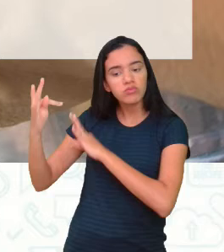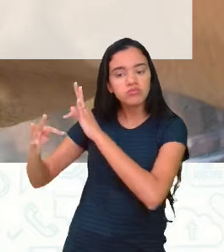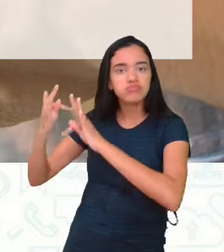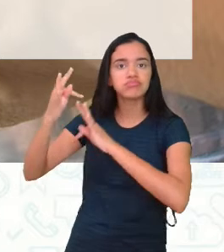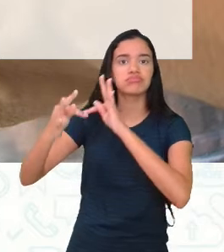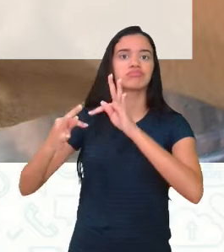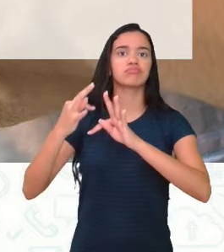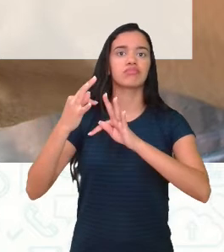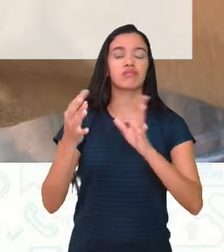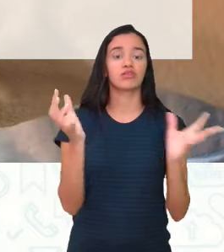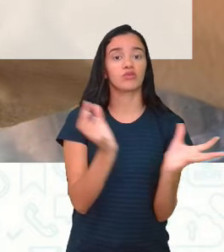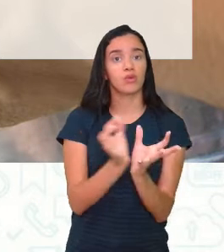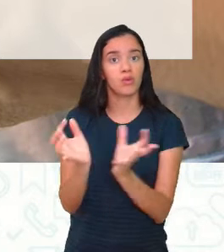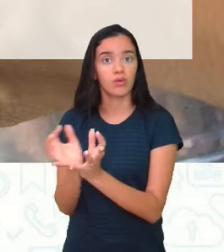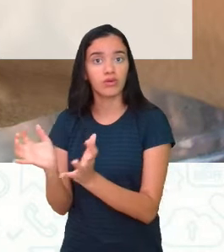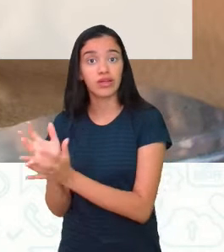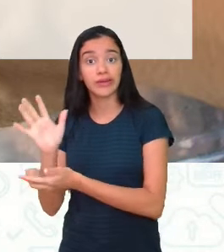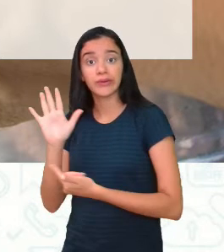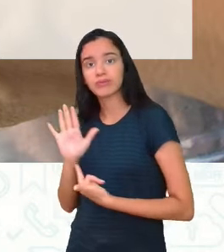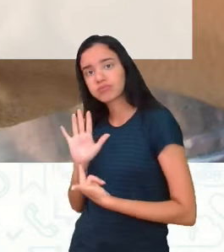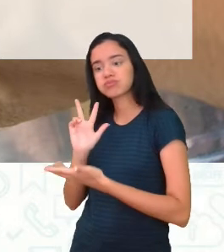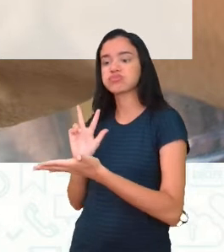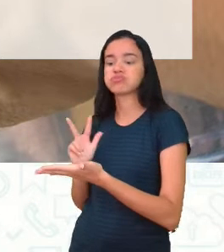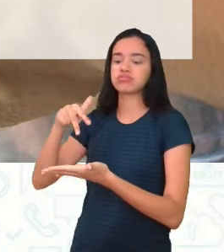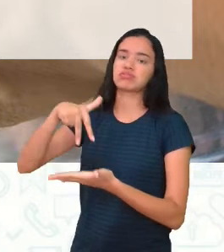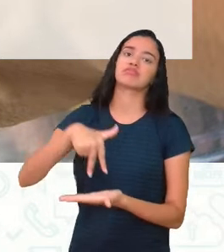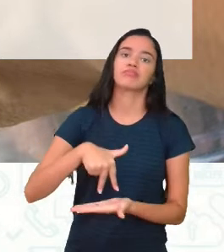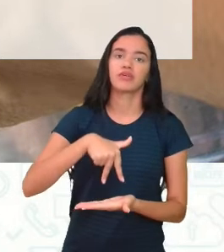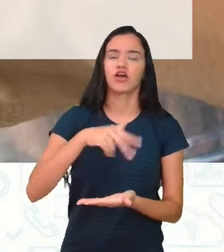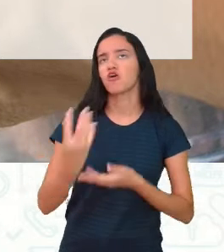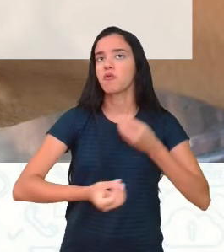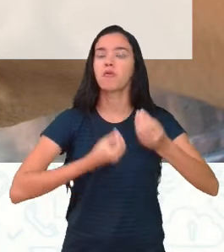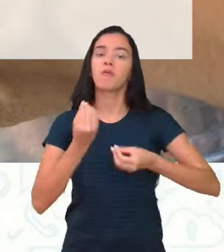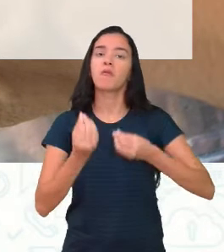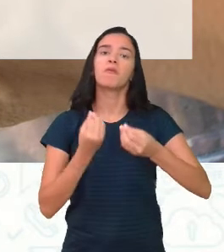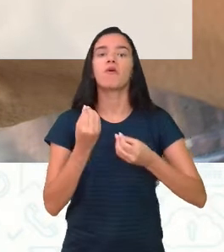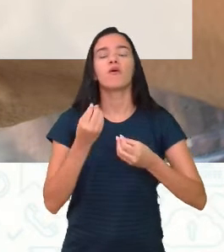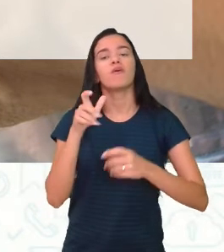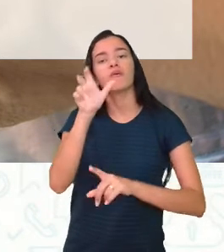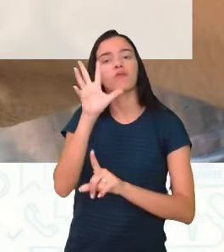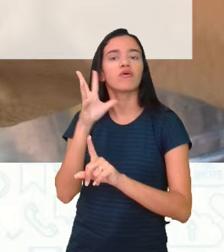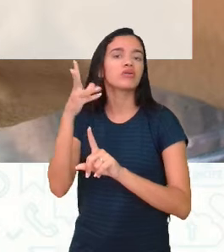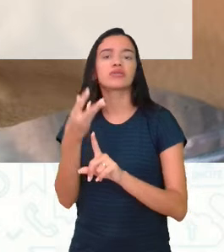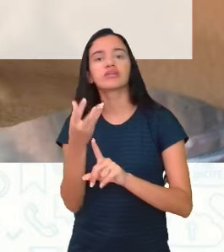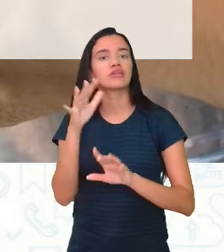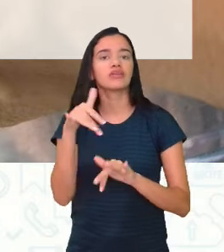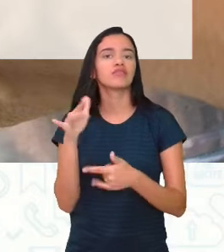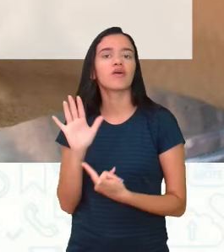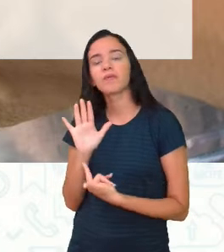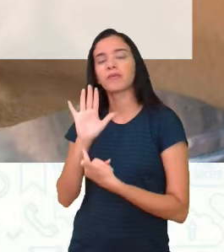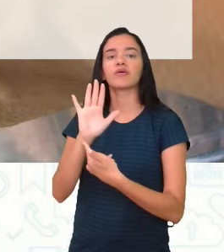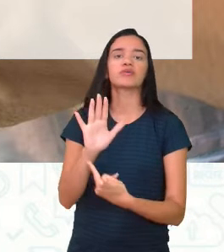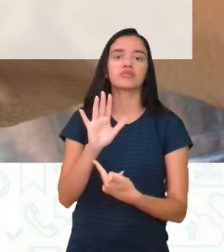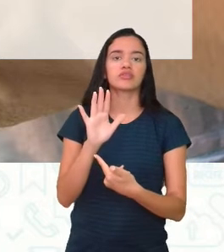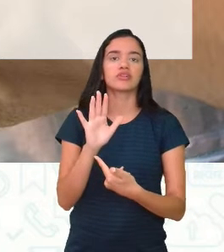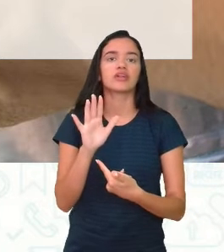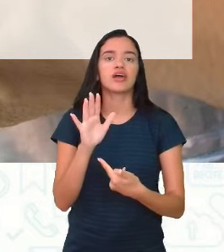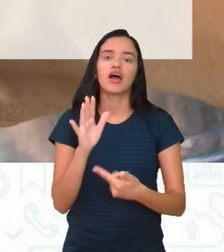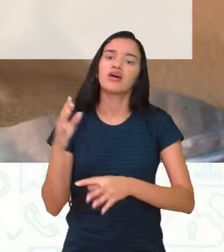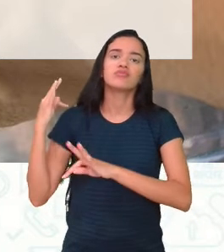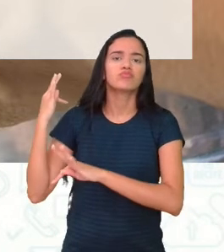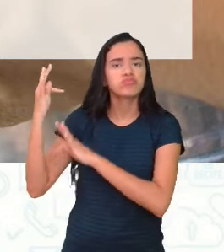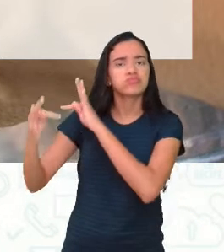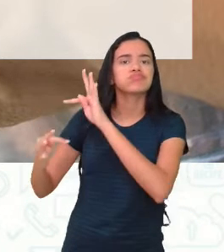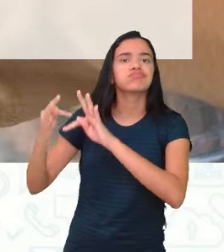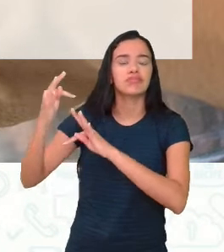tradição coletiva, ele se destaca, né, como um artista, e ele vai levar essa tradição adiante,